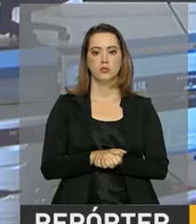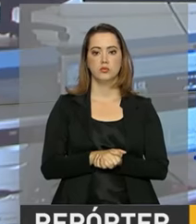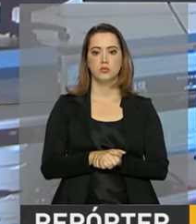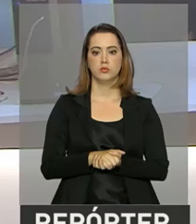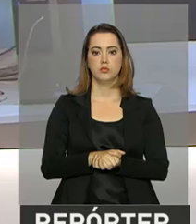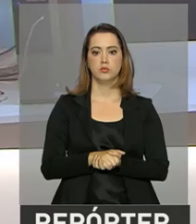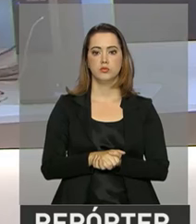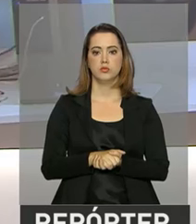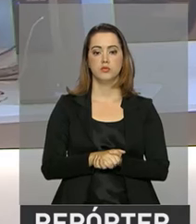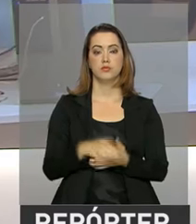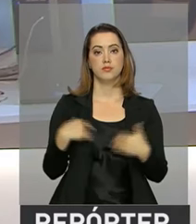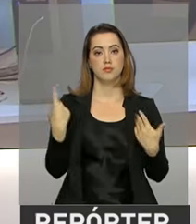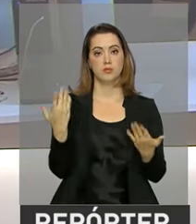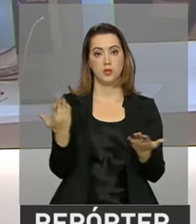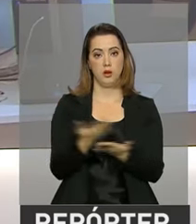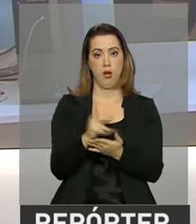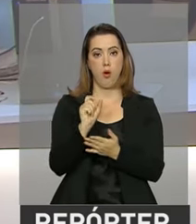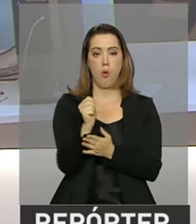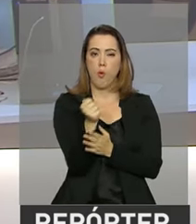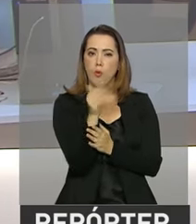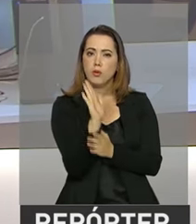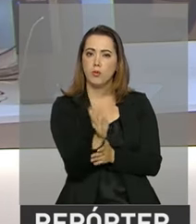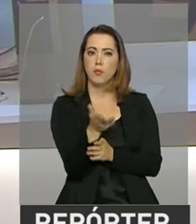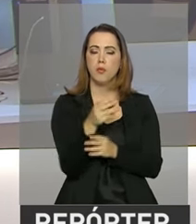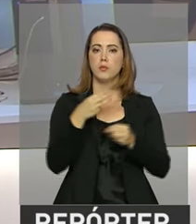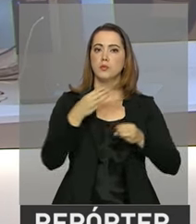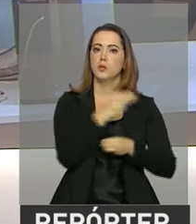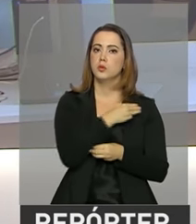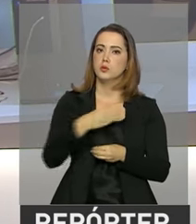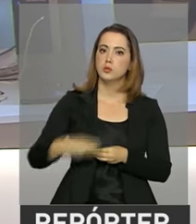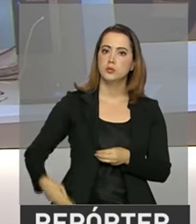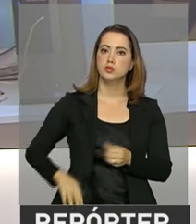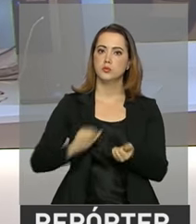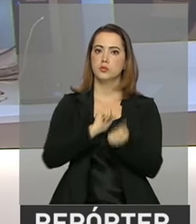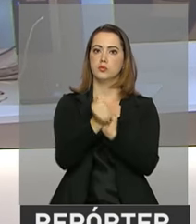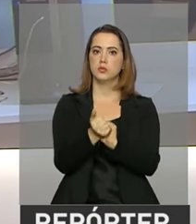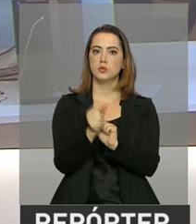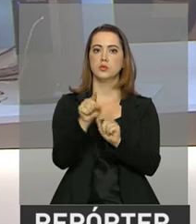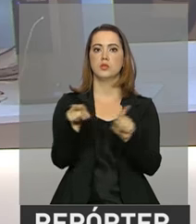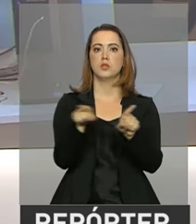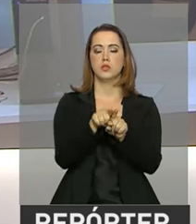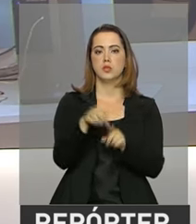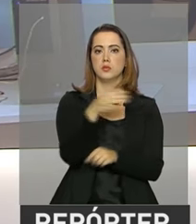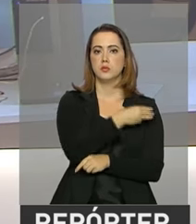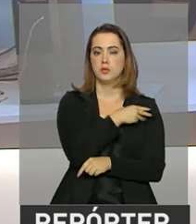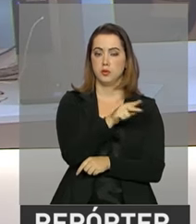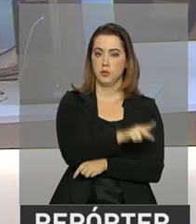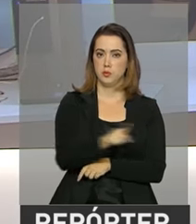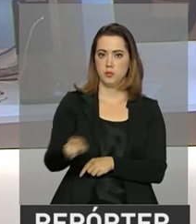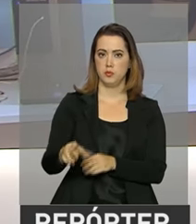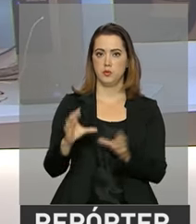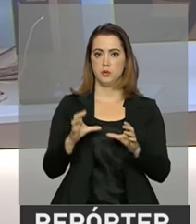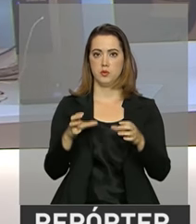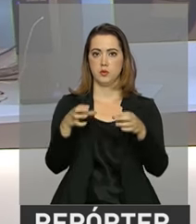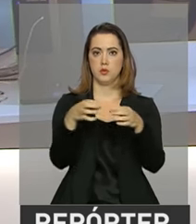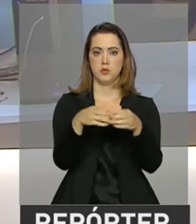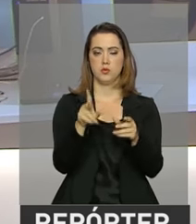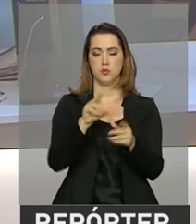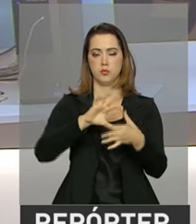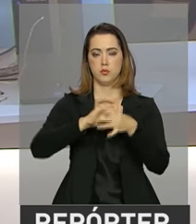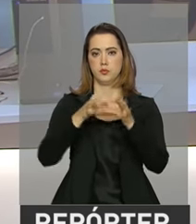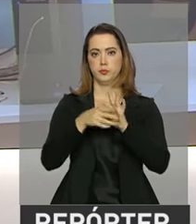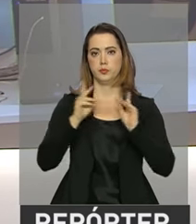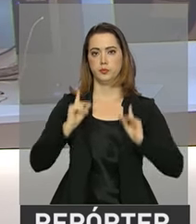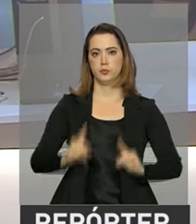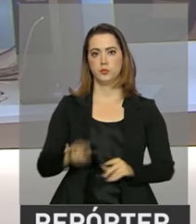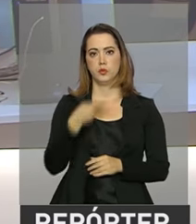curia@defesa.gov.br. E agora há pouco, o ministro do Esporte, Leonardo Pisciani, e o presidente do Comitê Paralímpico Brasileiro falaram no Rio de Janeiro